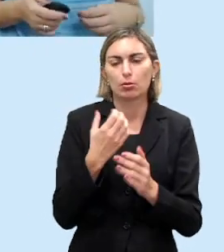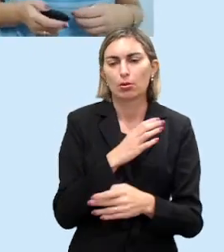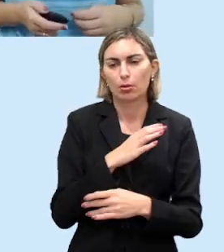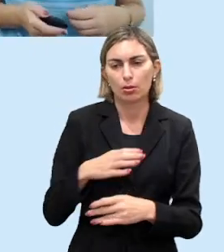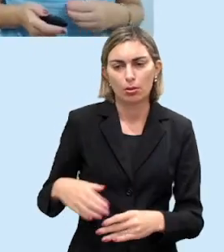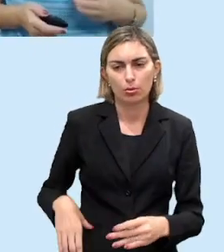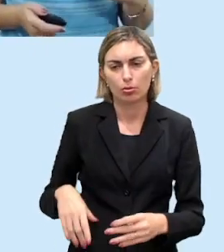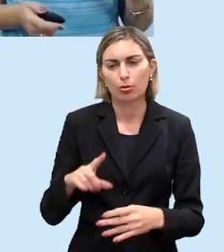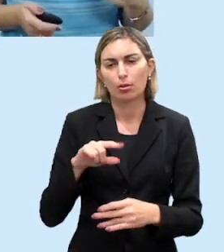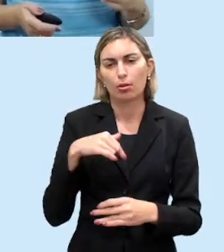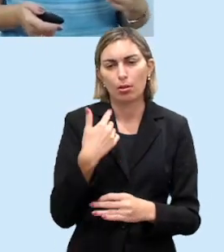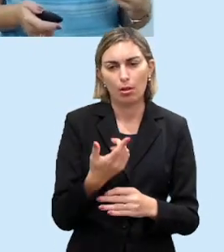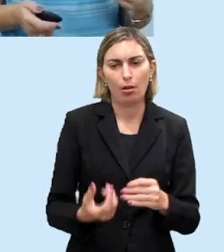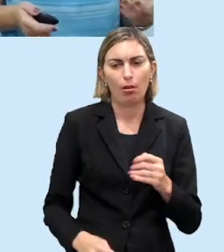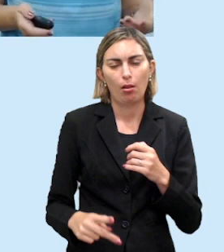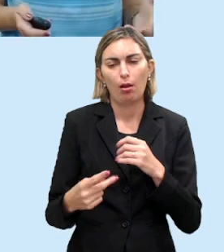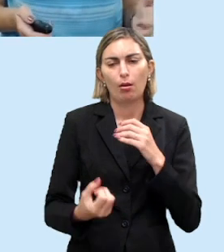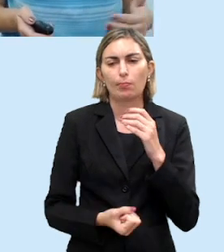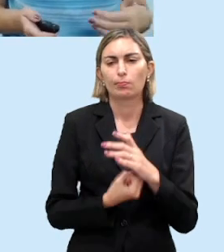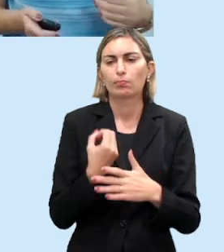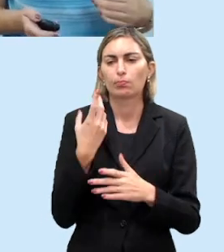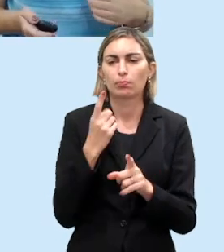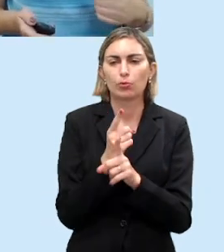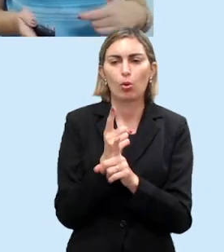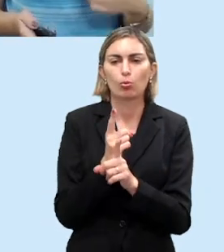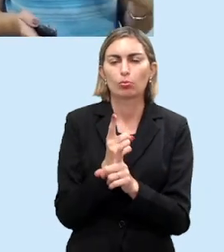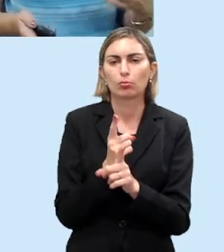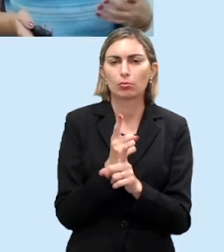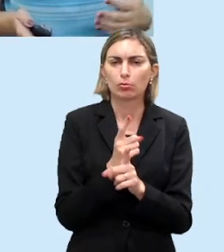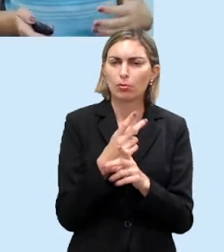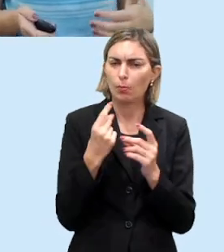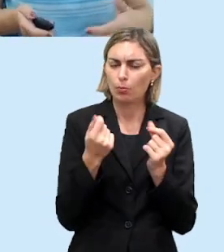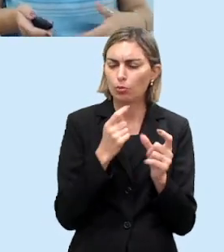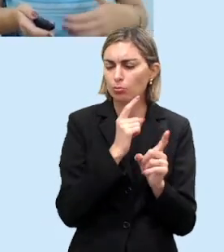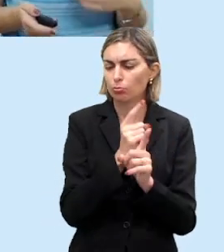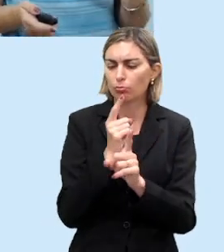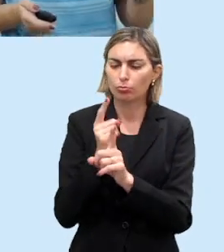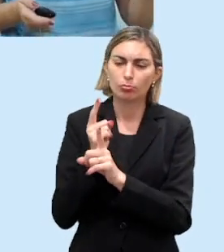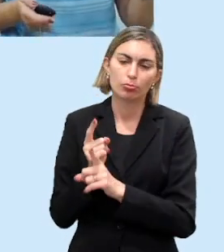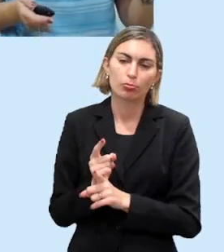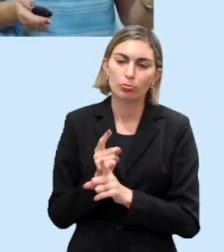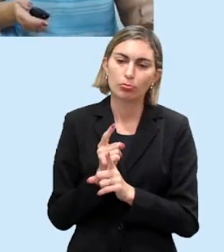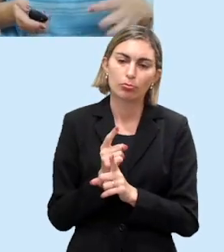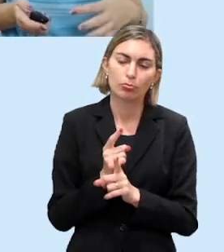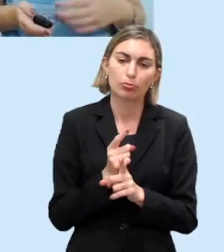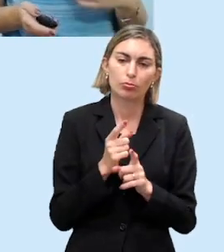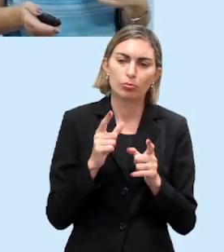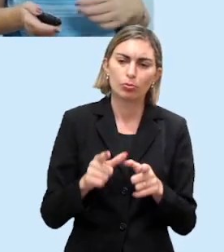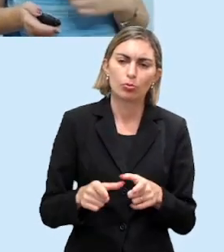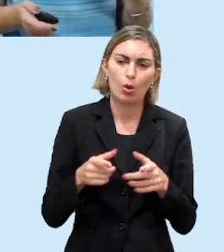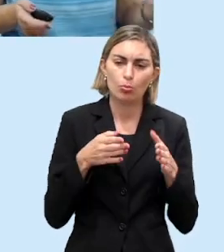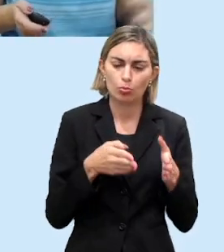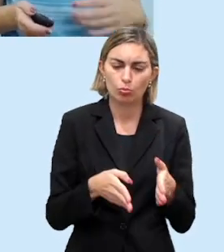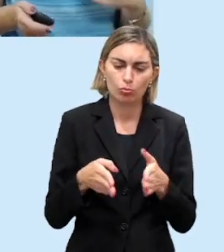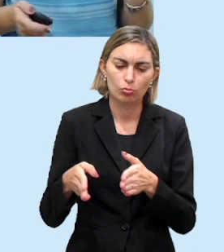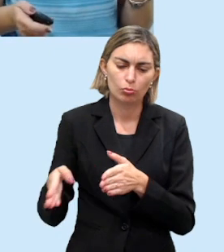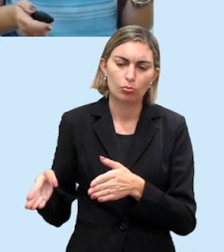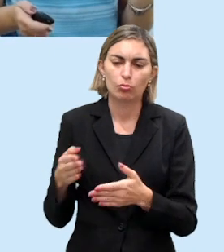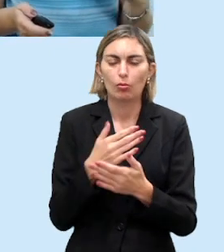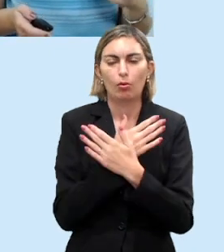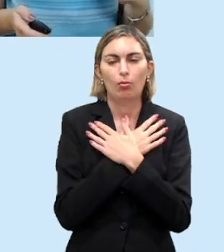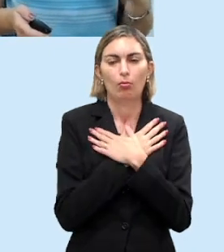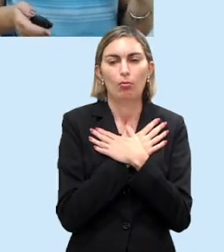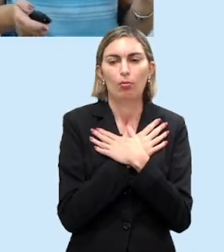cristãos. Ele era encontrado, né? Ele foi muito encontrado em túmulos nas catacumbas